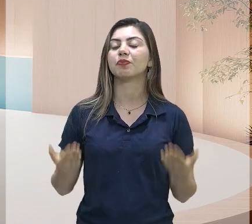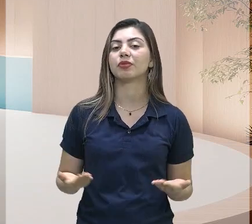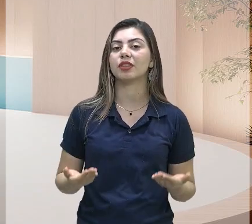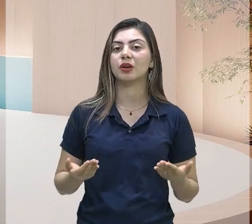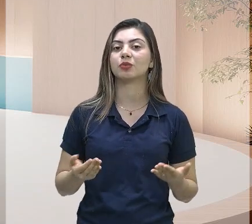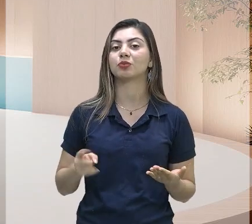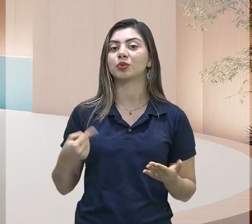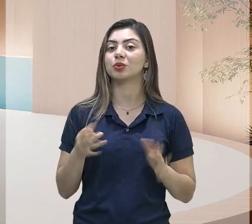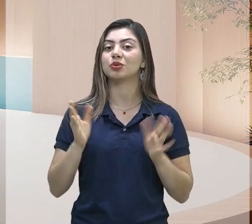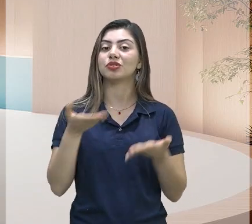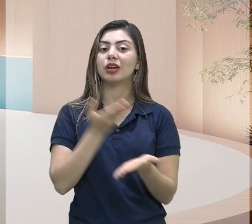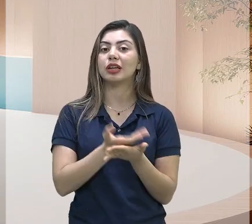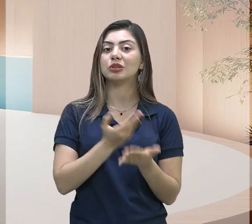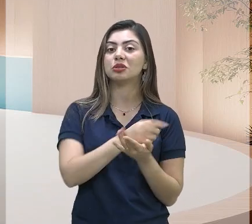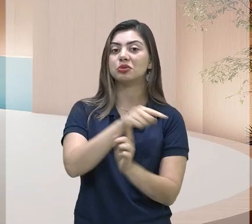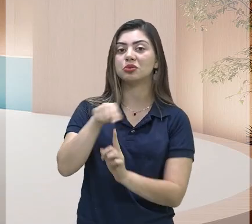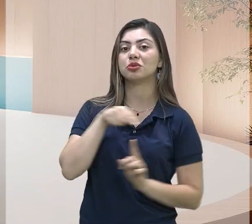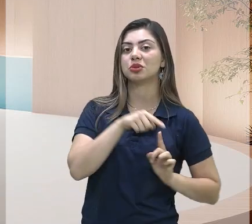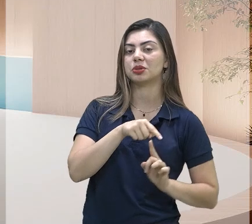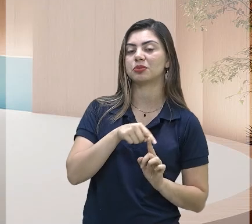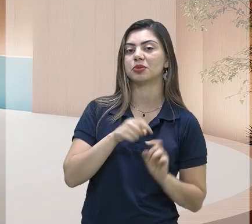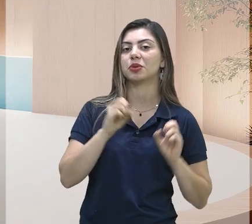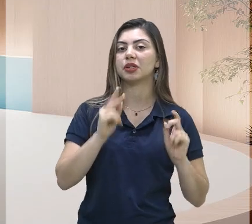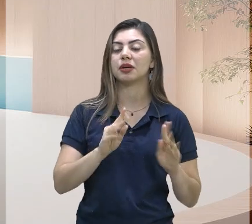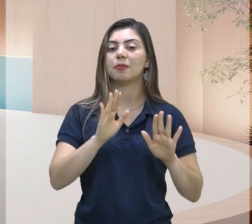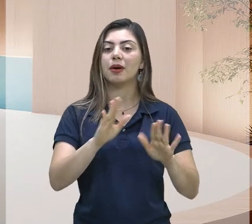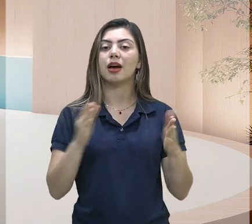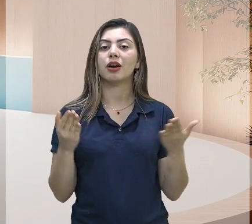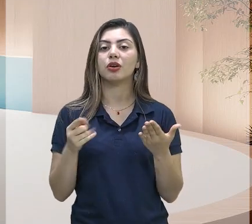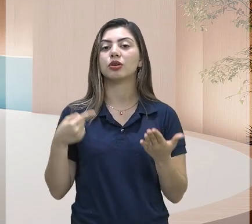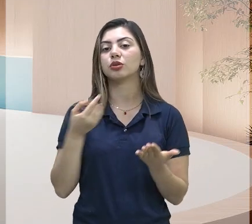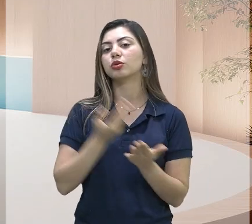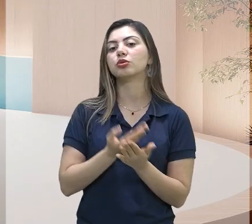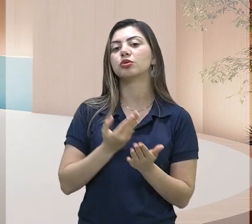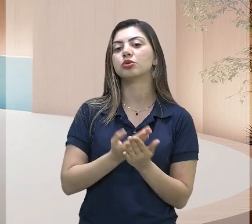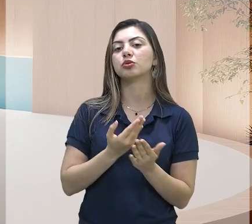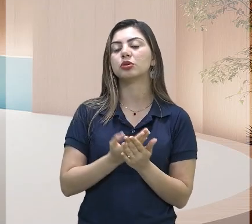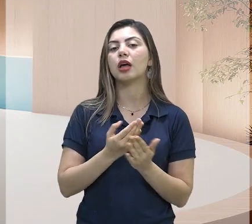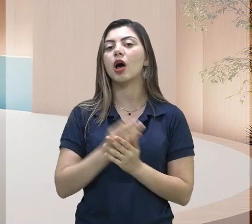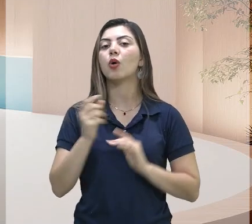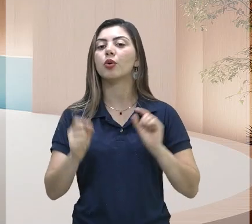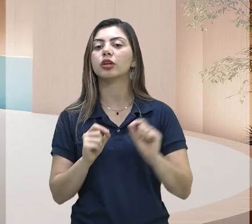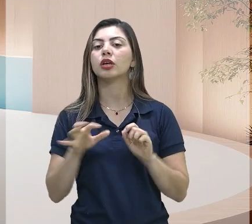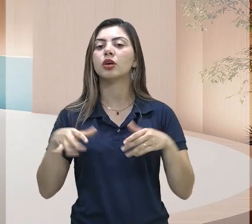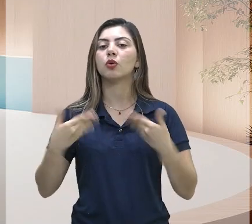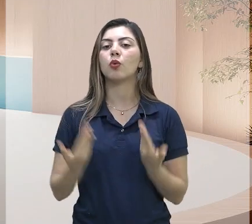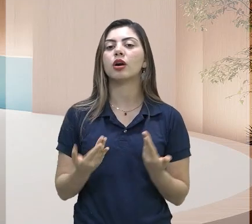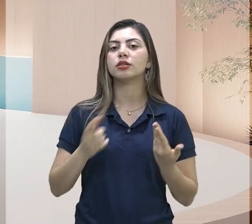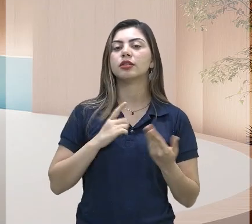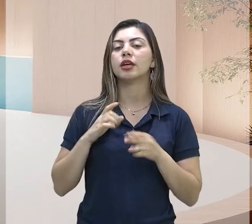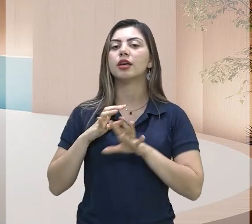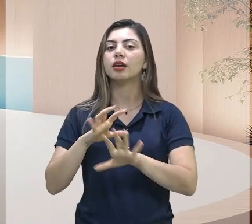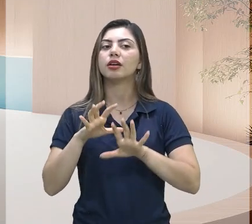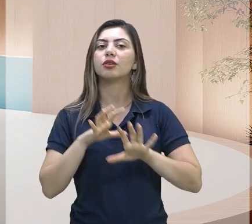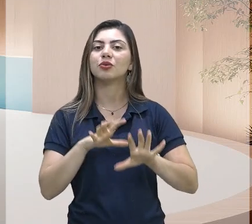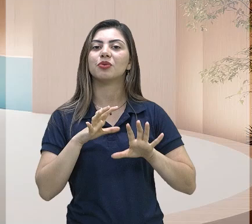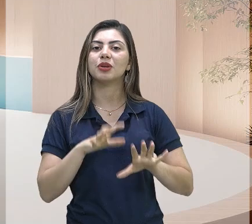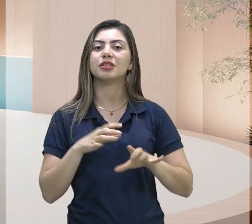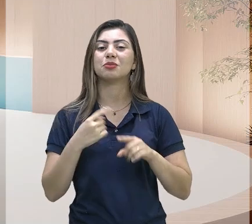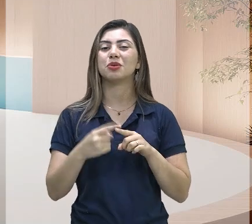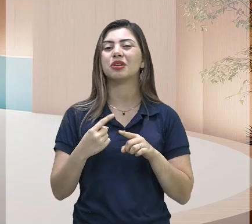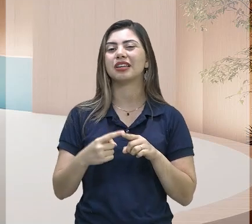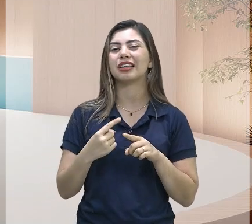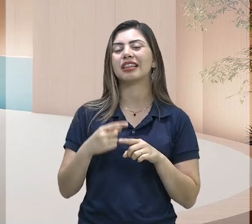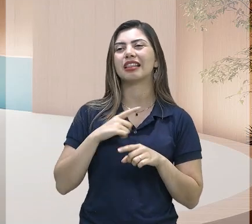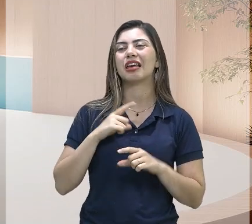momento, nós iremos compreender um pouco os impactos, né, que esse solo sofre em decorrência dos